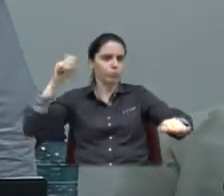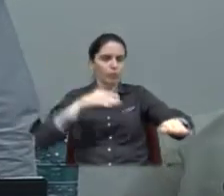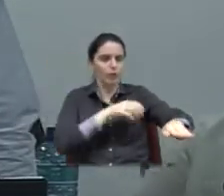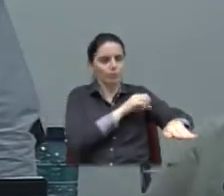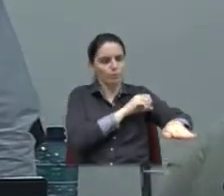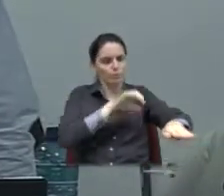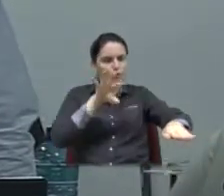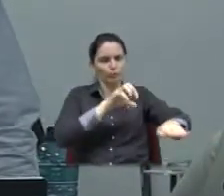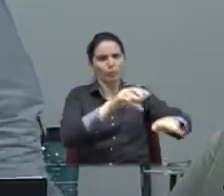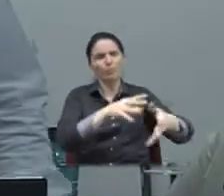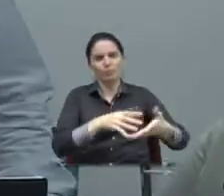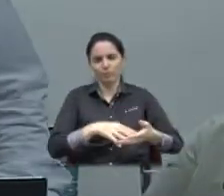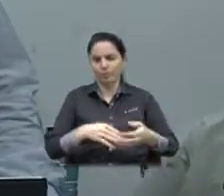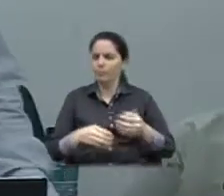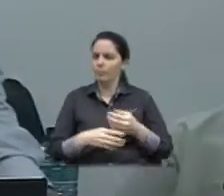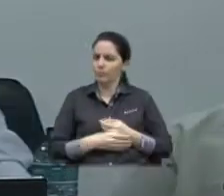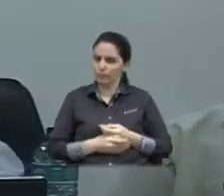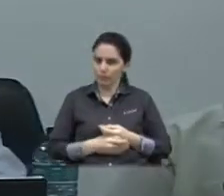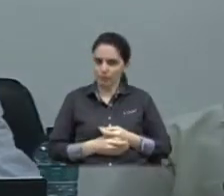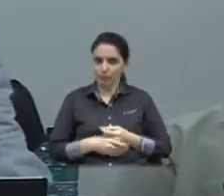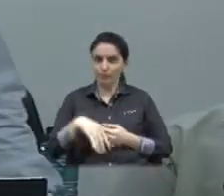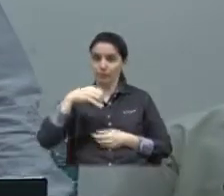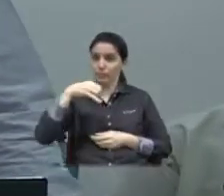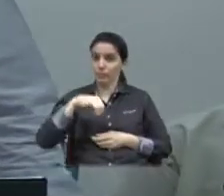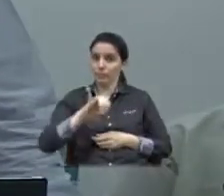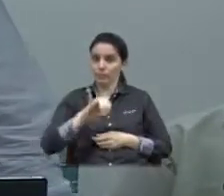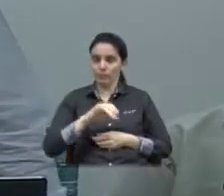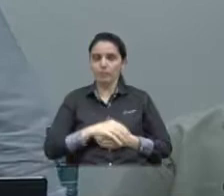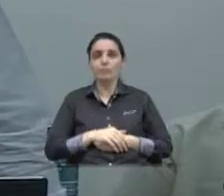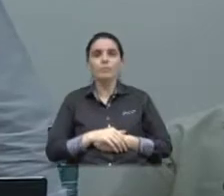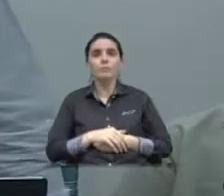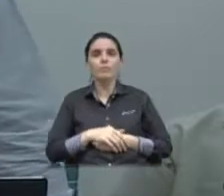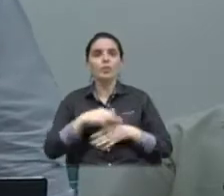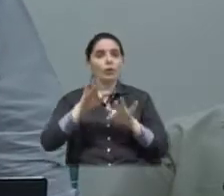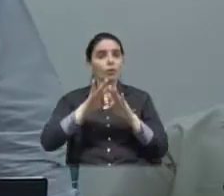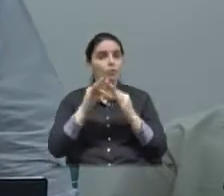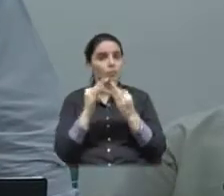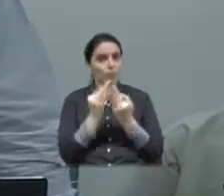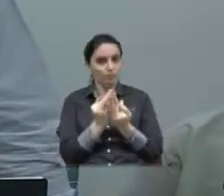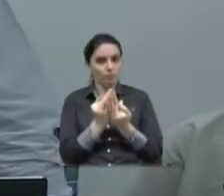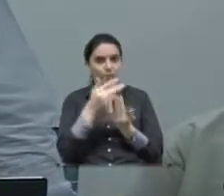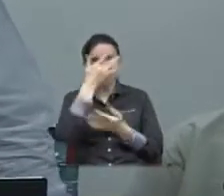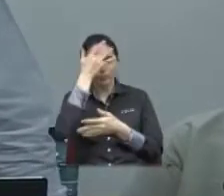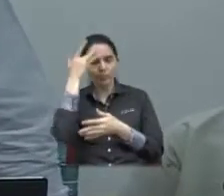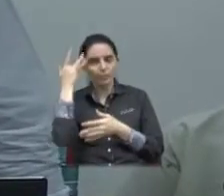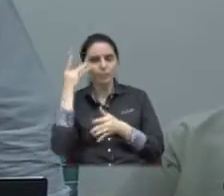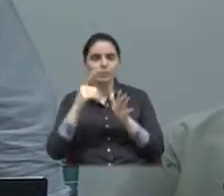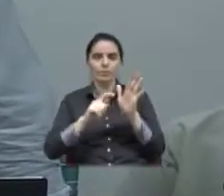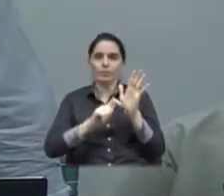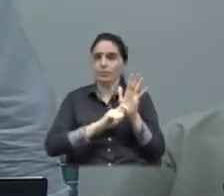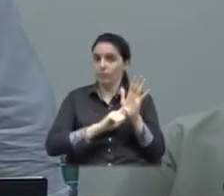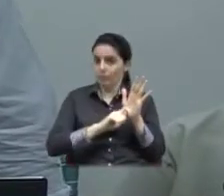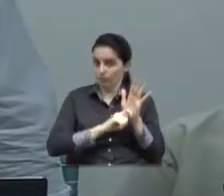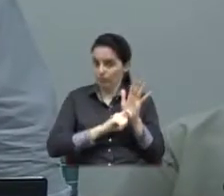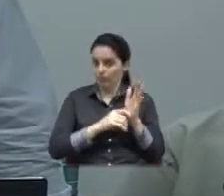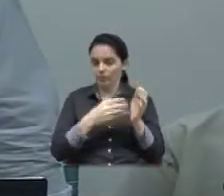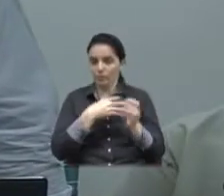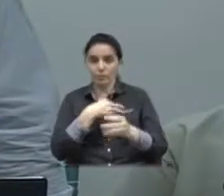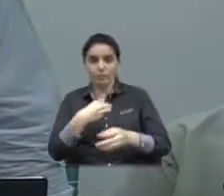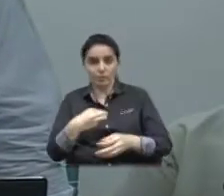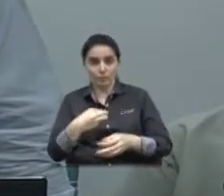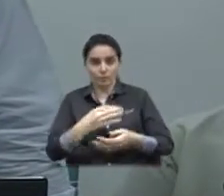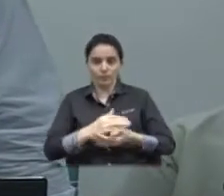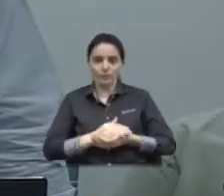quando a gente tem na família da gente, sim, de repente, um filho que está usando drogas, se a gente não